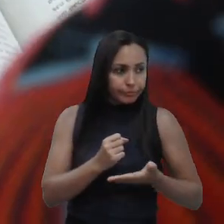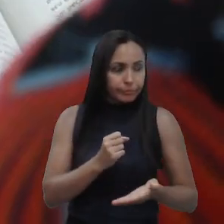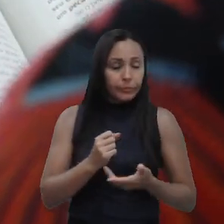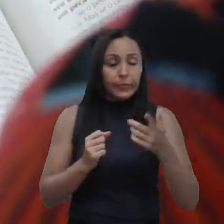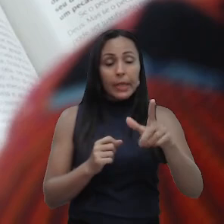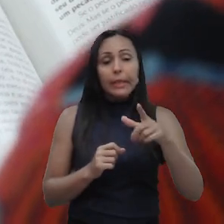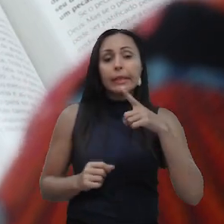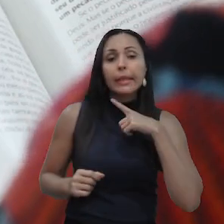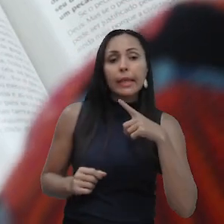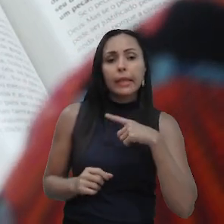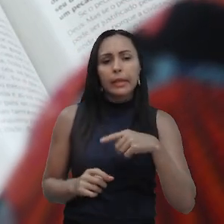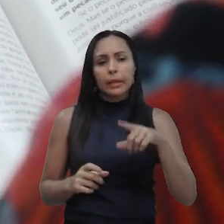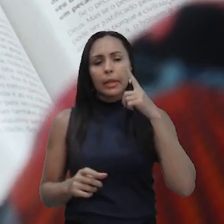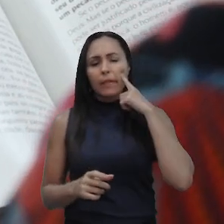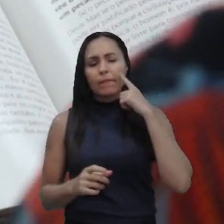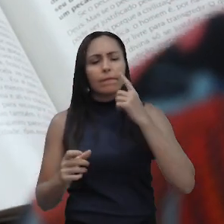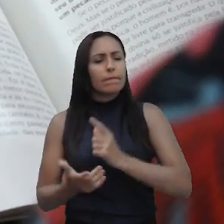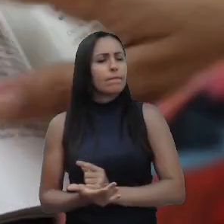tem